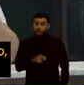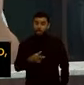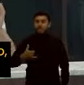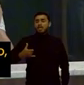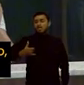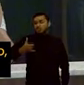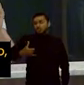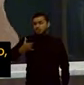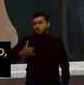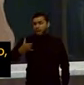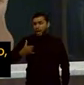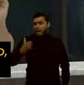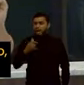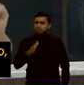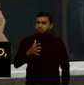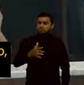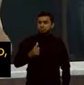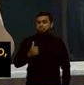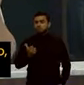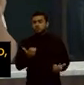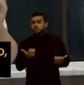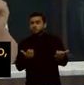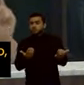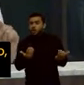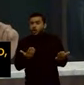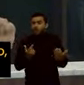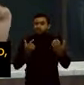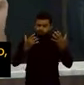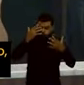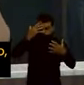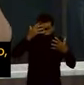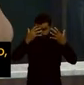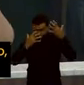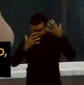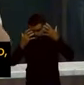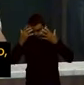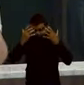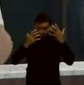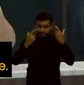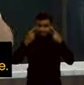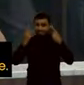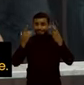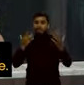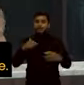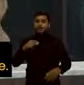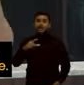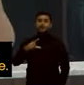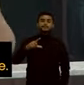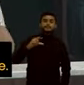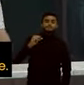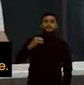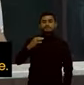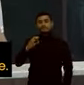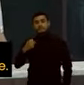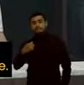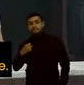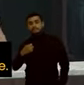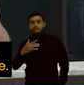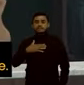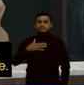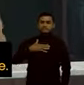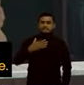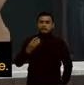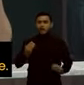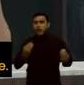puberdade vive algum tipo de confusão, algum tipo de dilema a respeito do seu gênero,